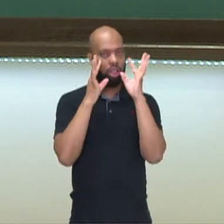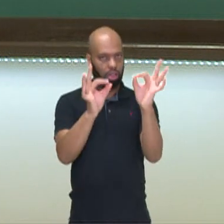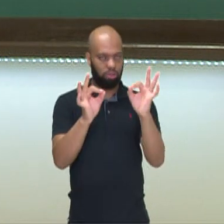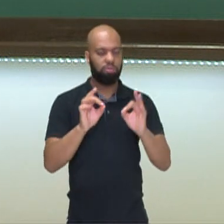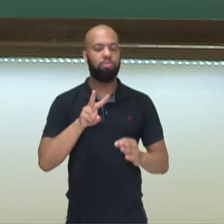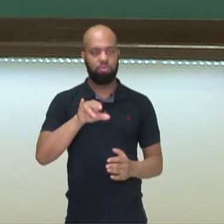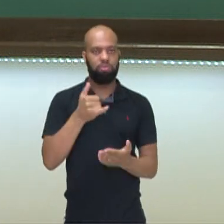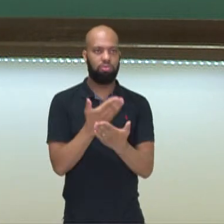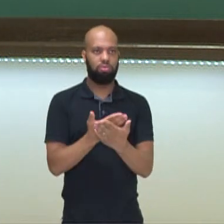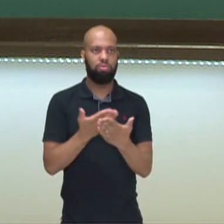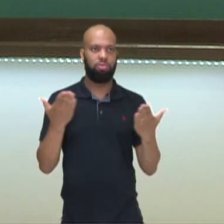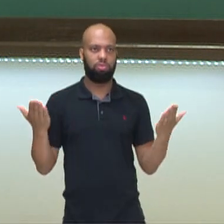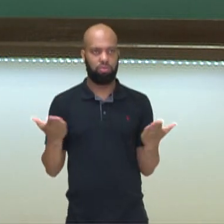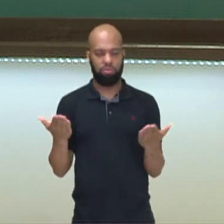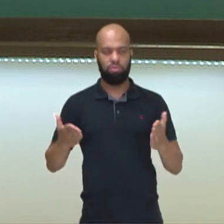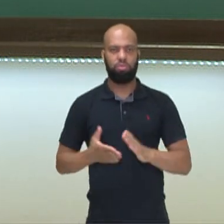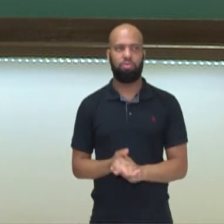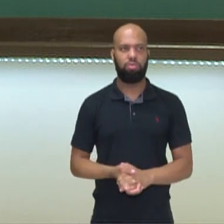atentos. Vamos lá.